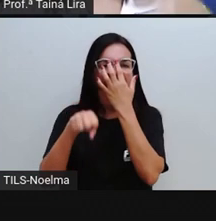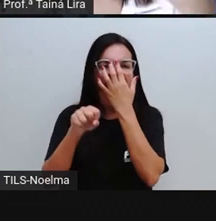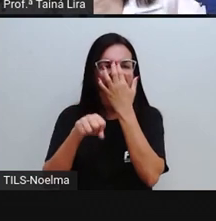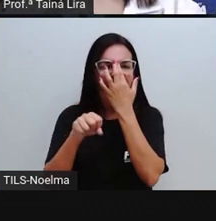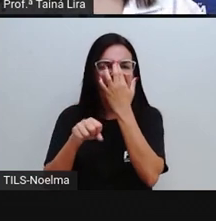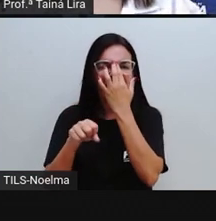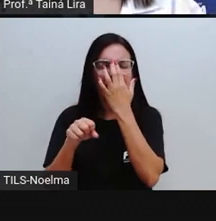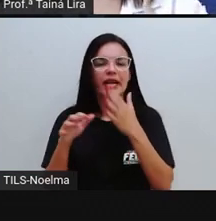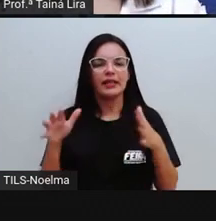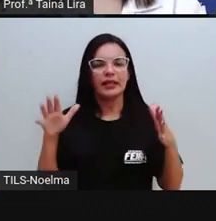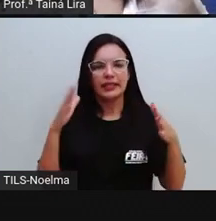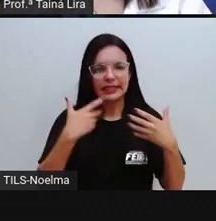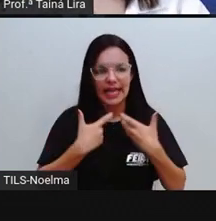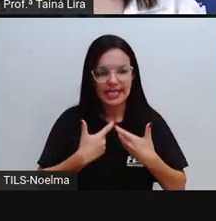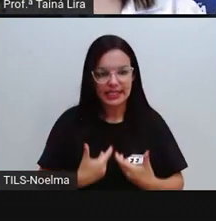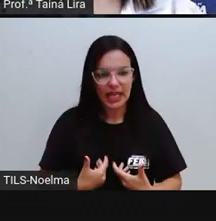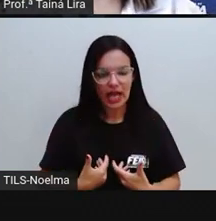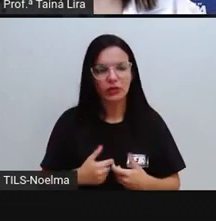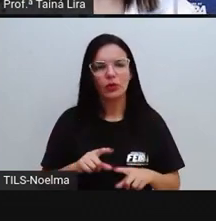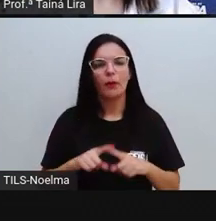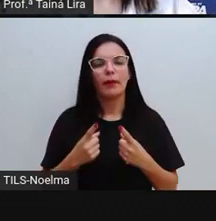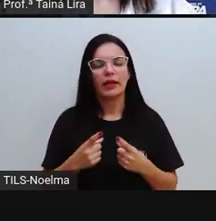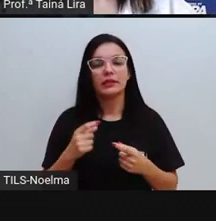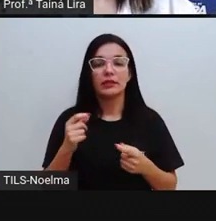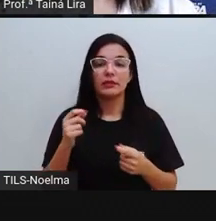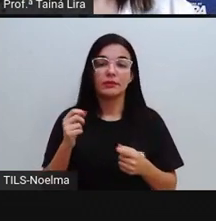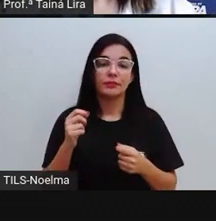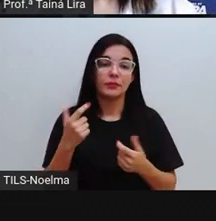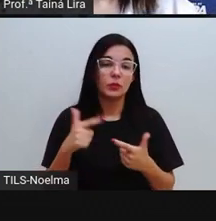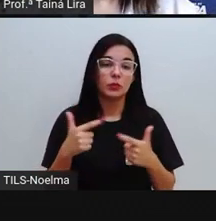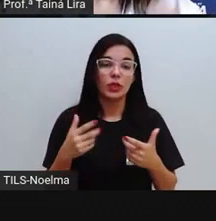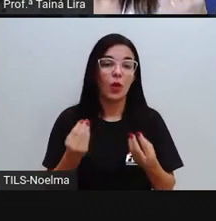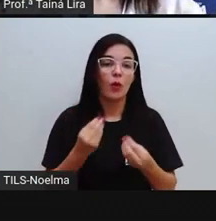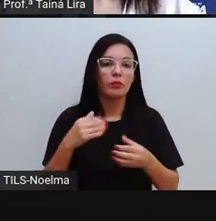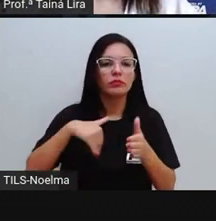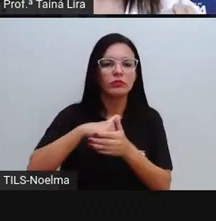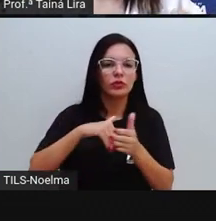jogo, porque estava correndo, mas nada que impedisse de jogar, tá?